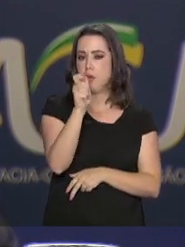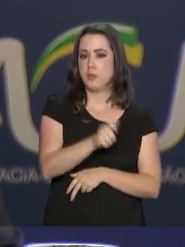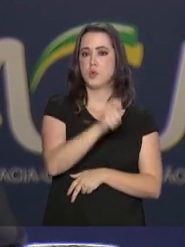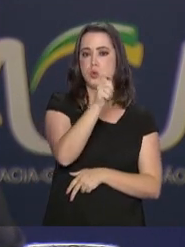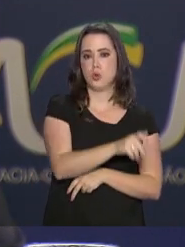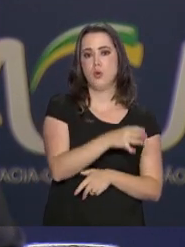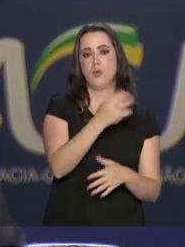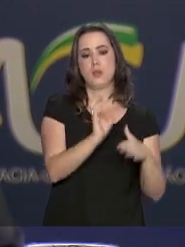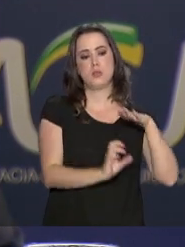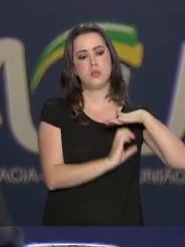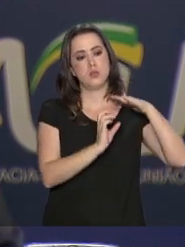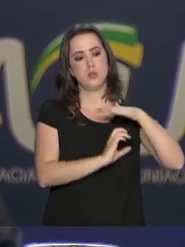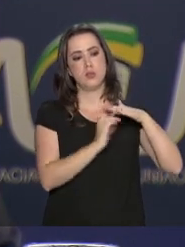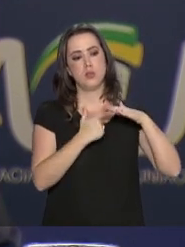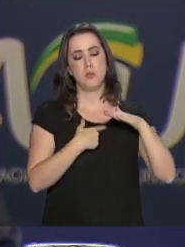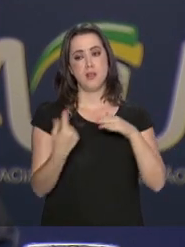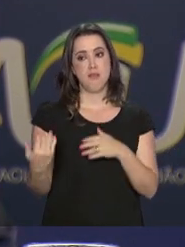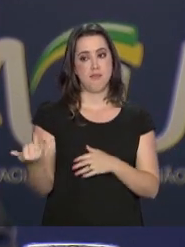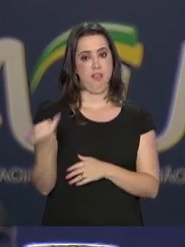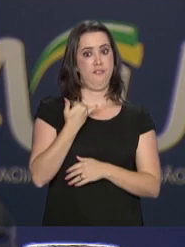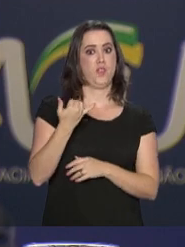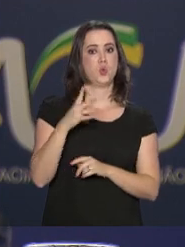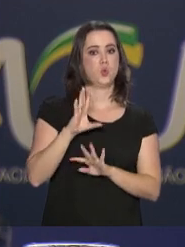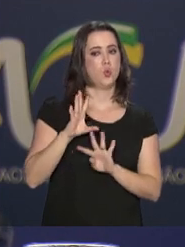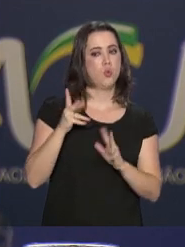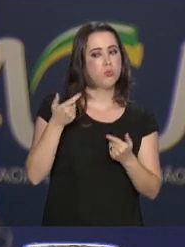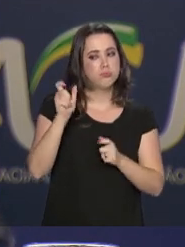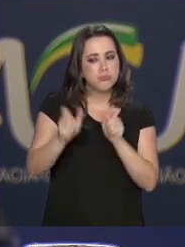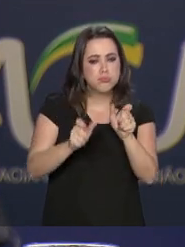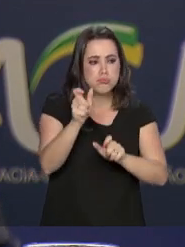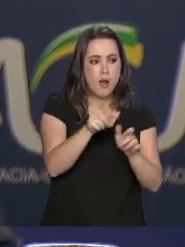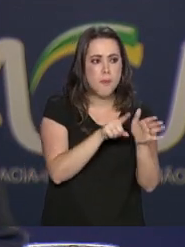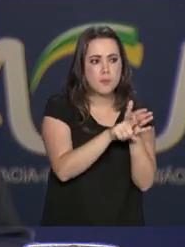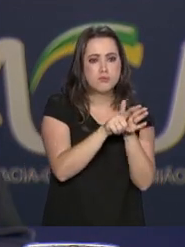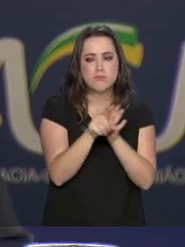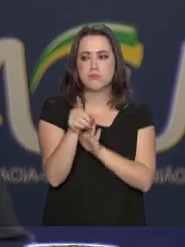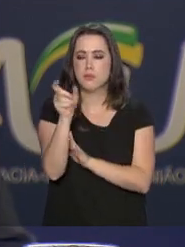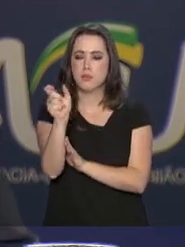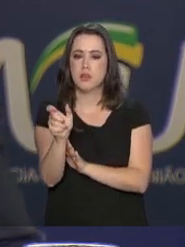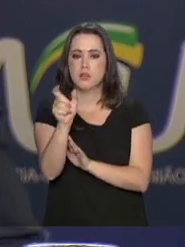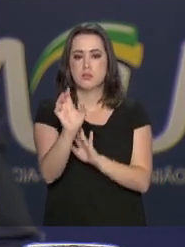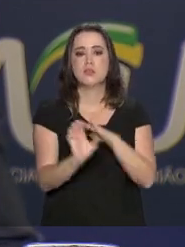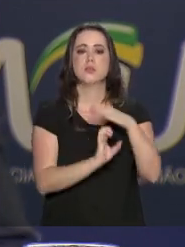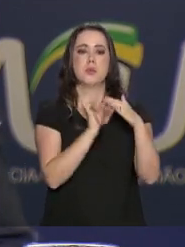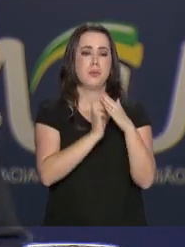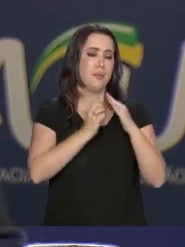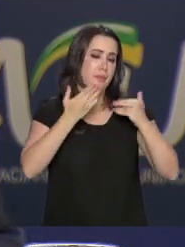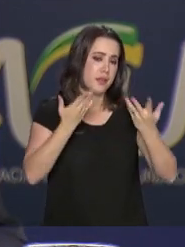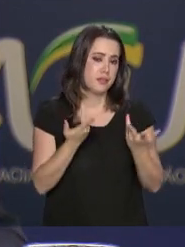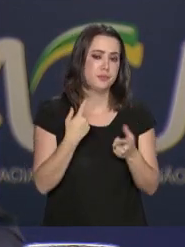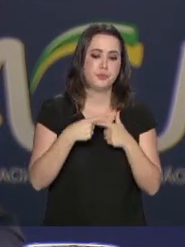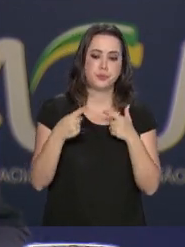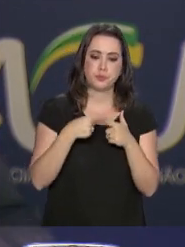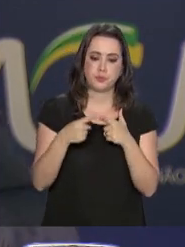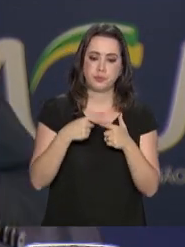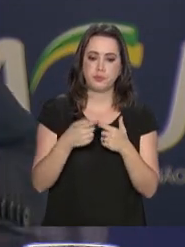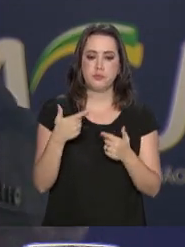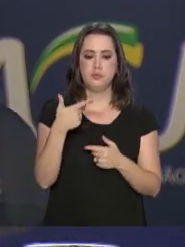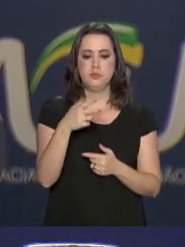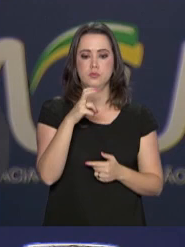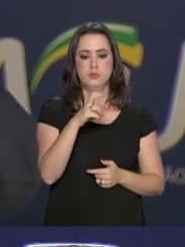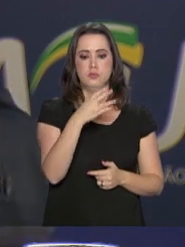foram trazidos ilícitos cometidos por 250 pessoas físicas e 100 pessoas jurídicas, como a ministra Gleisi falou, envolvidos em